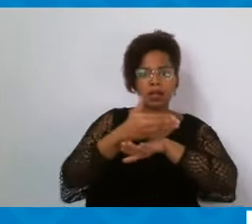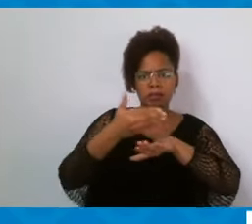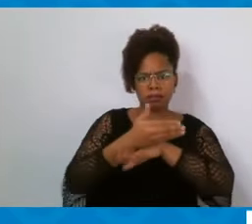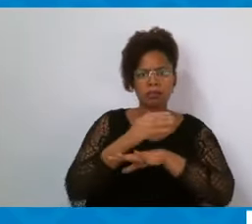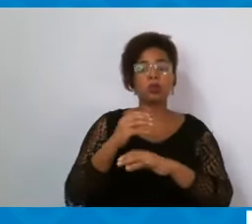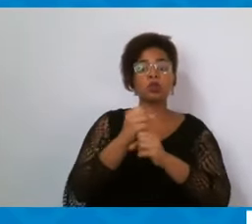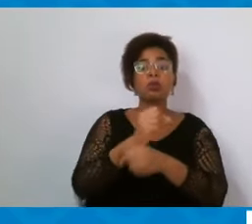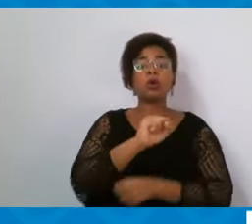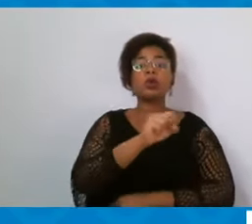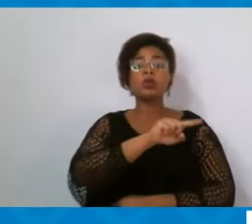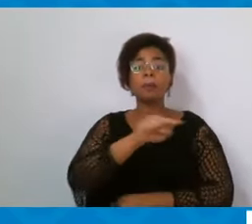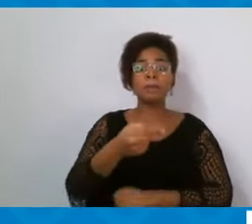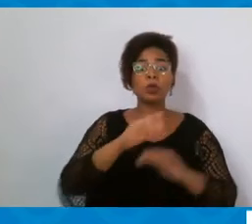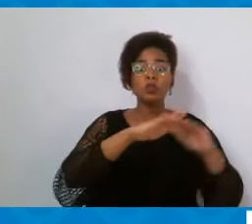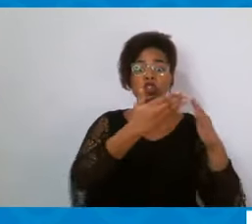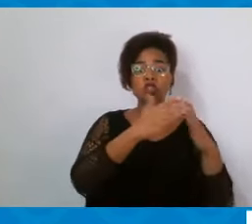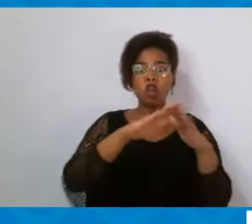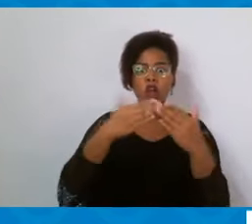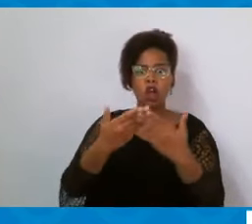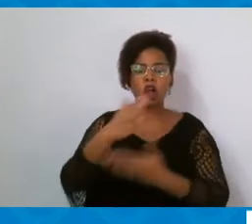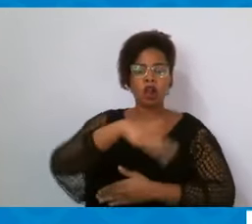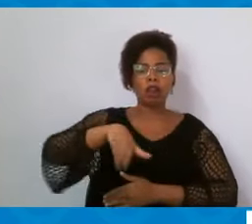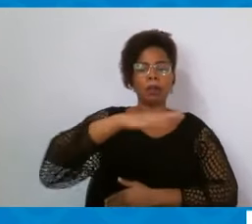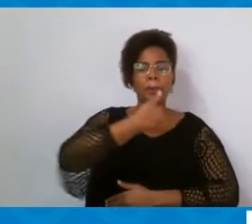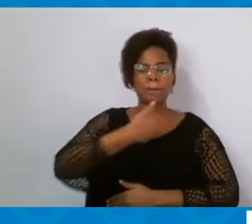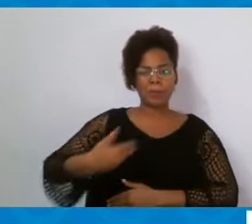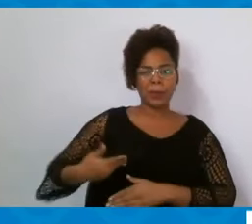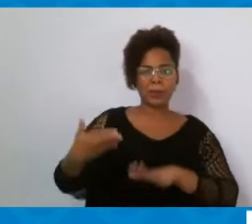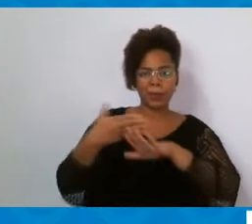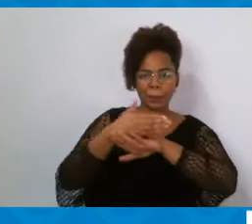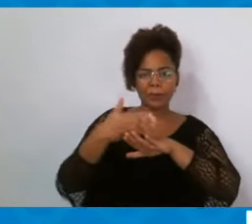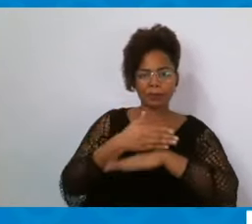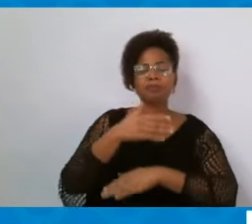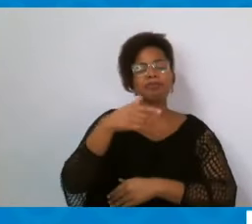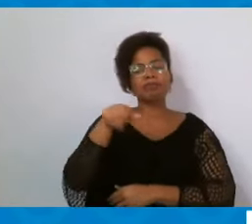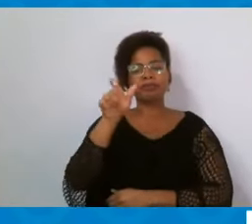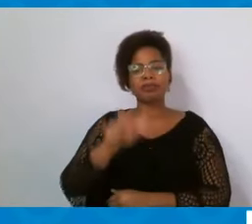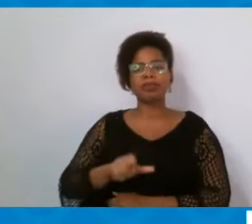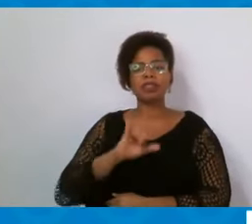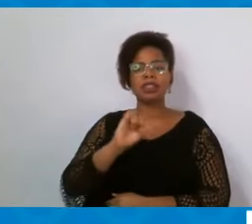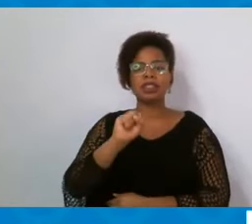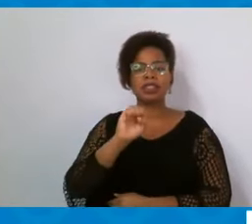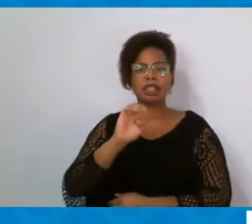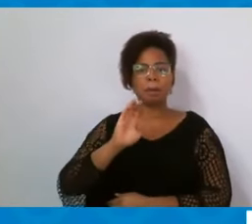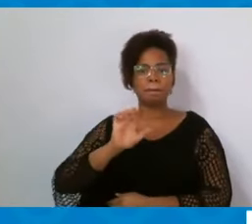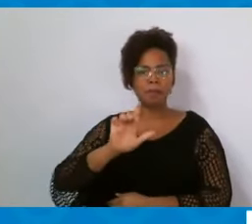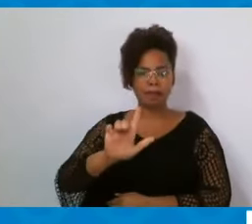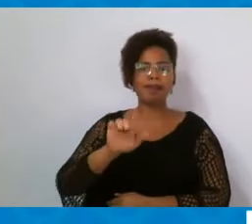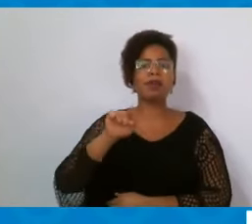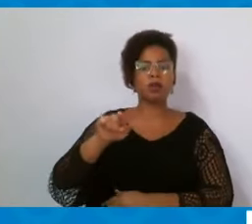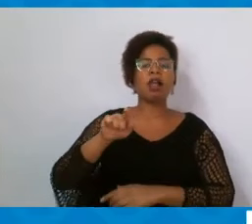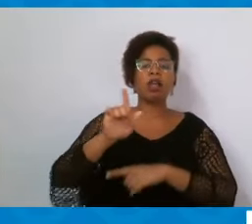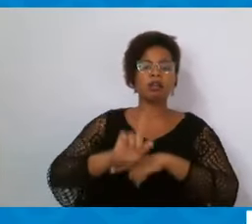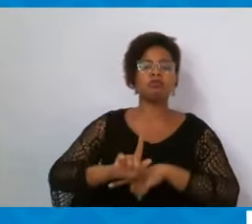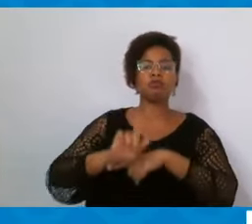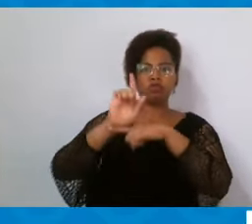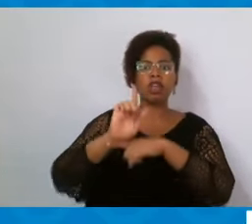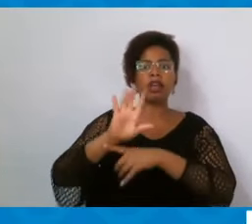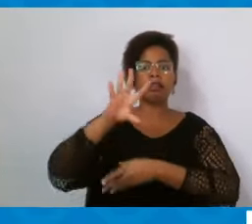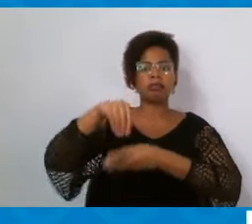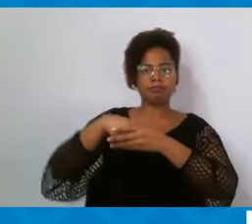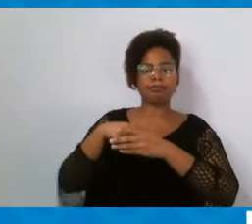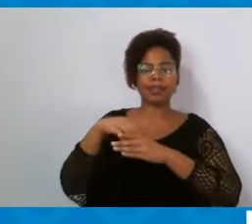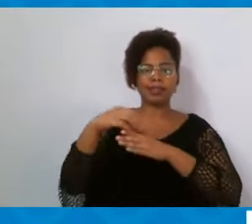Costa, sou gerente de cidadania corporativa na Samsung do Brasil. Esse prêmio, ele tem um caráter formativo